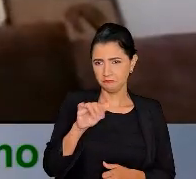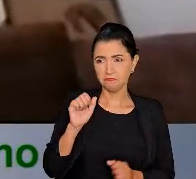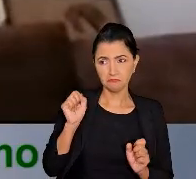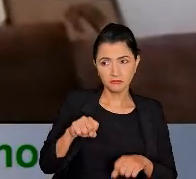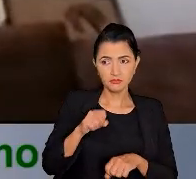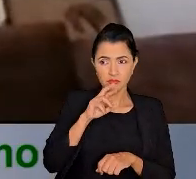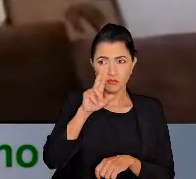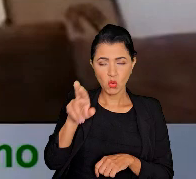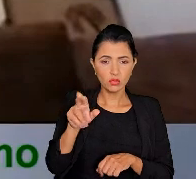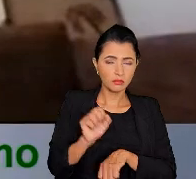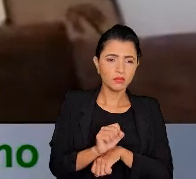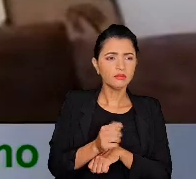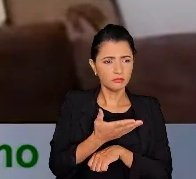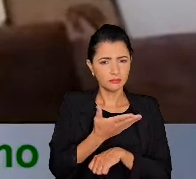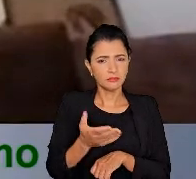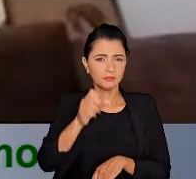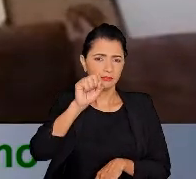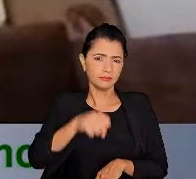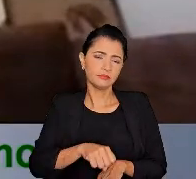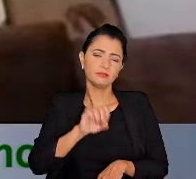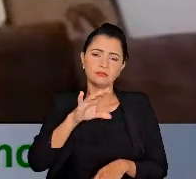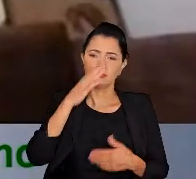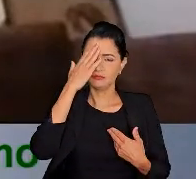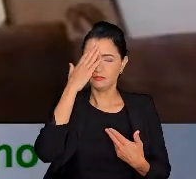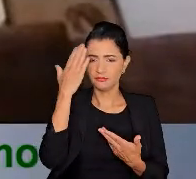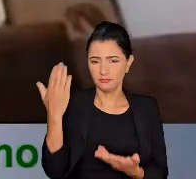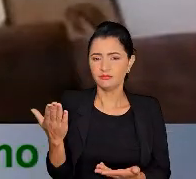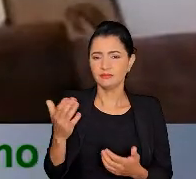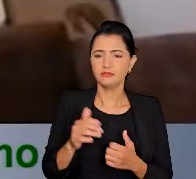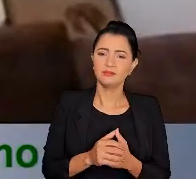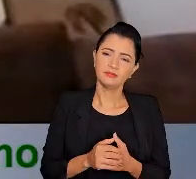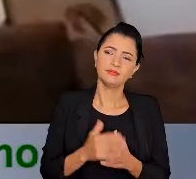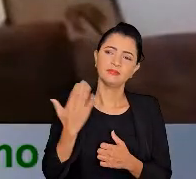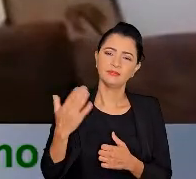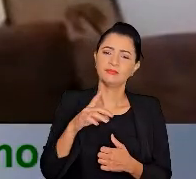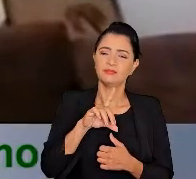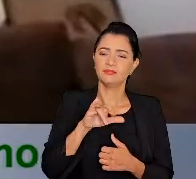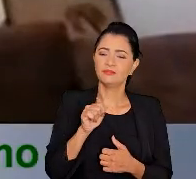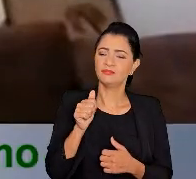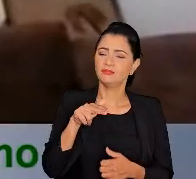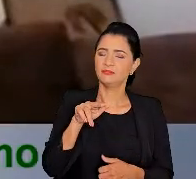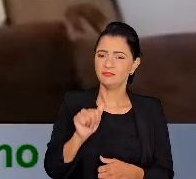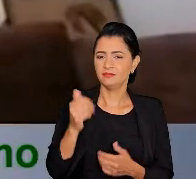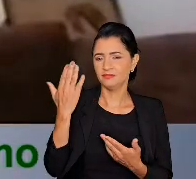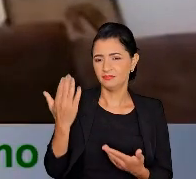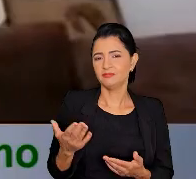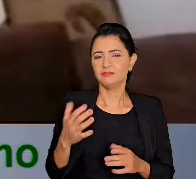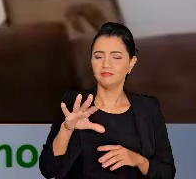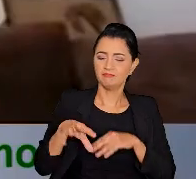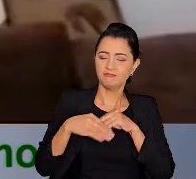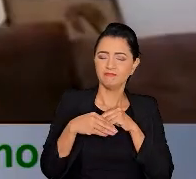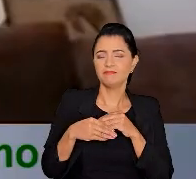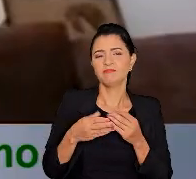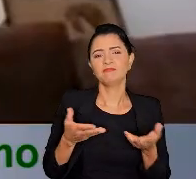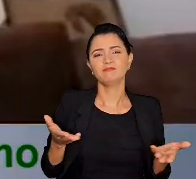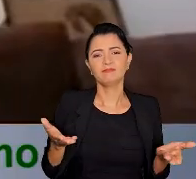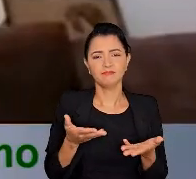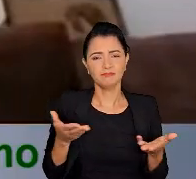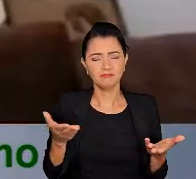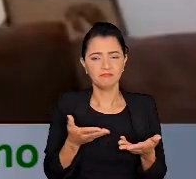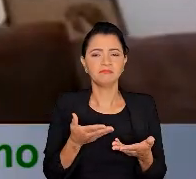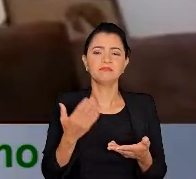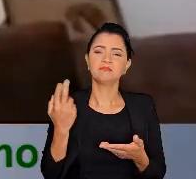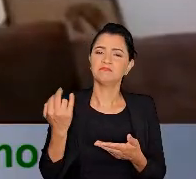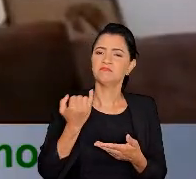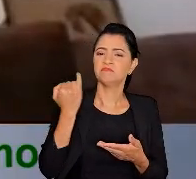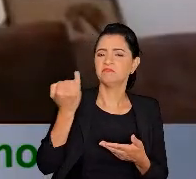aguardamos? Sim, eu queria apenas agradecer à doutora Diana pela sua contribuição muito